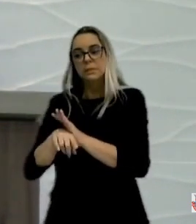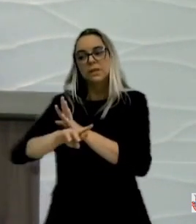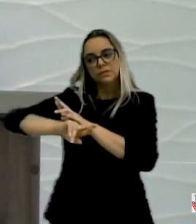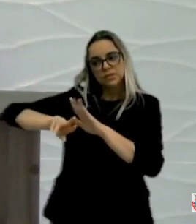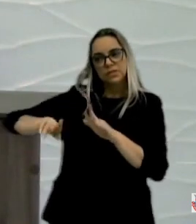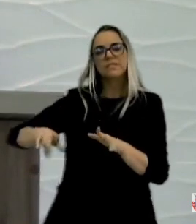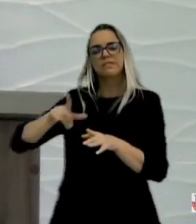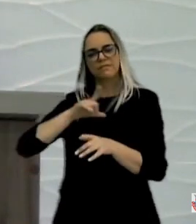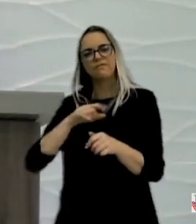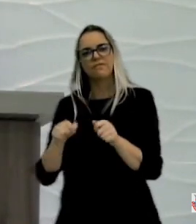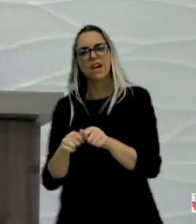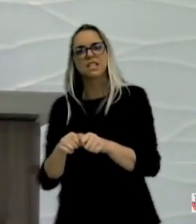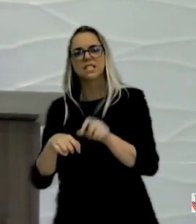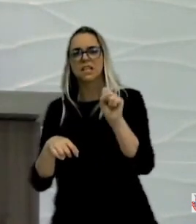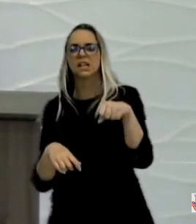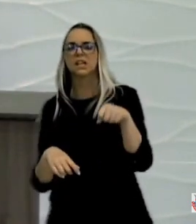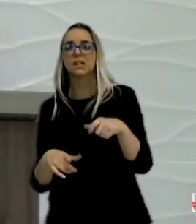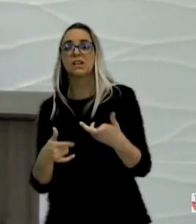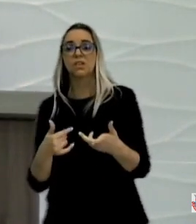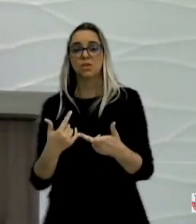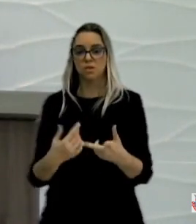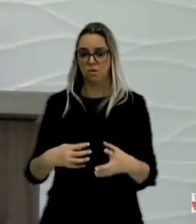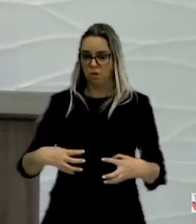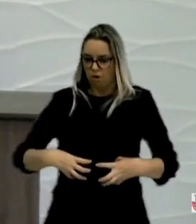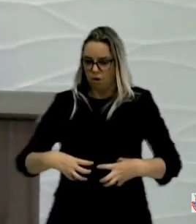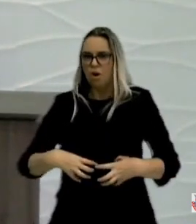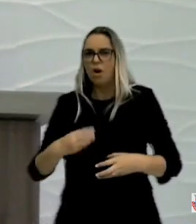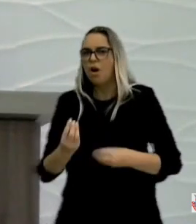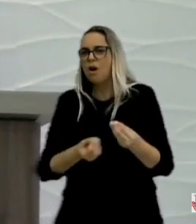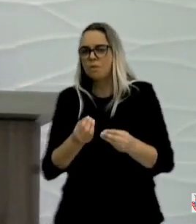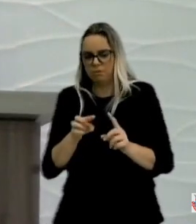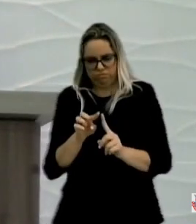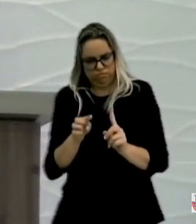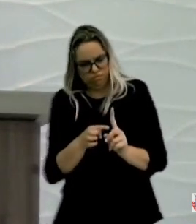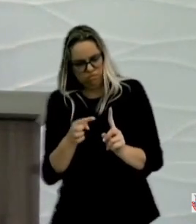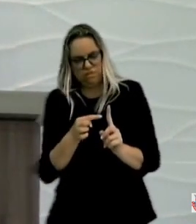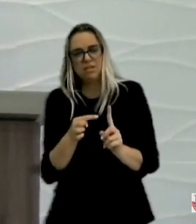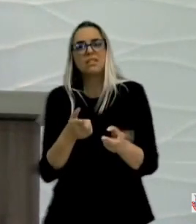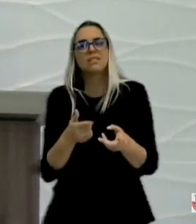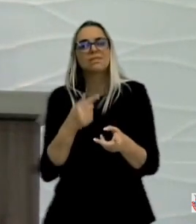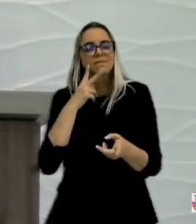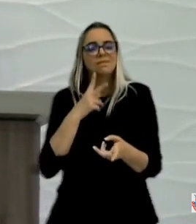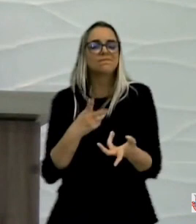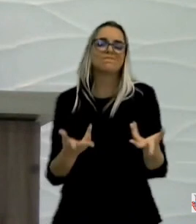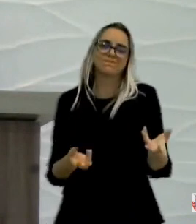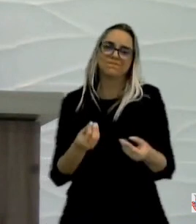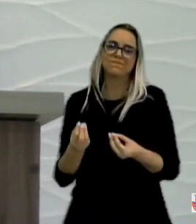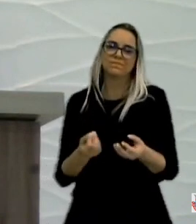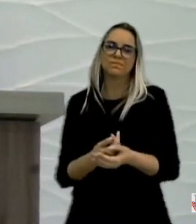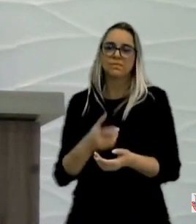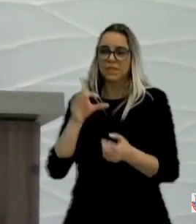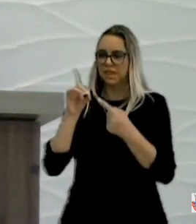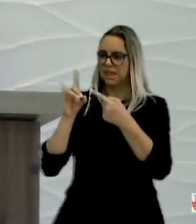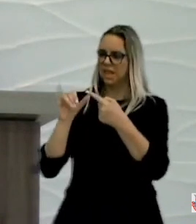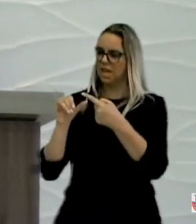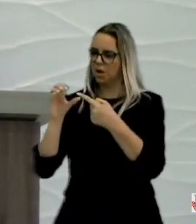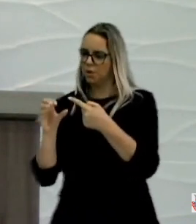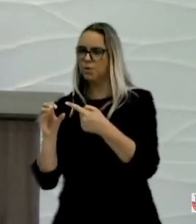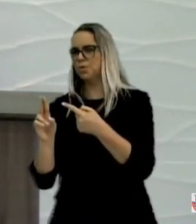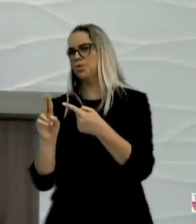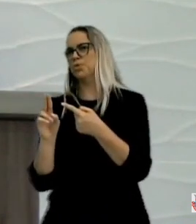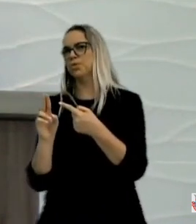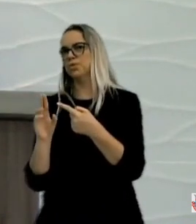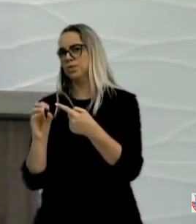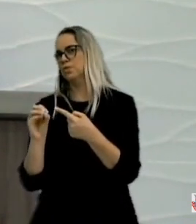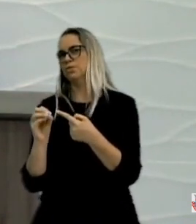pólipo, dependendo da situação do colo do útero, queimagem, até colocar o DIU. E antes a gente não